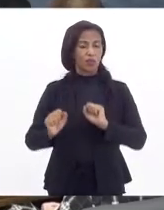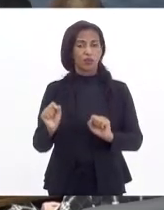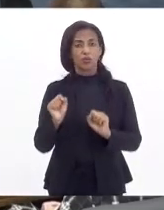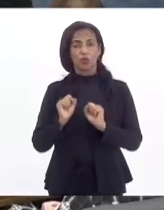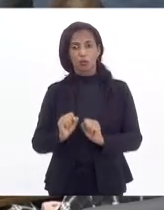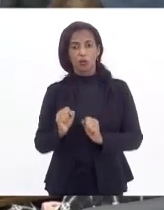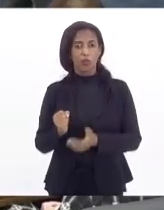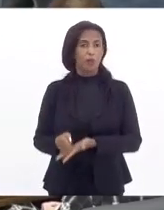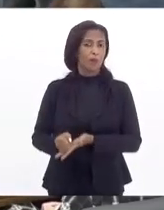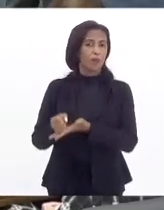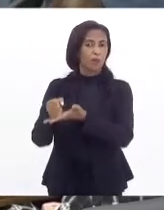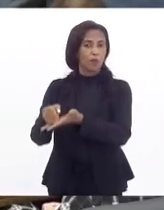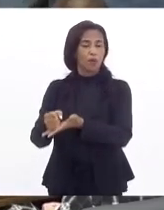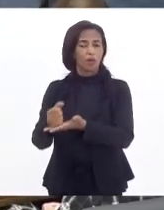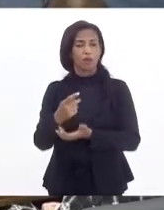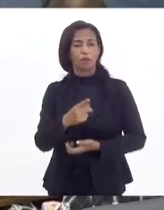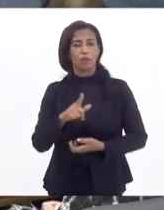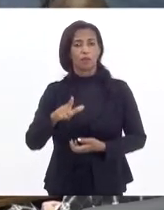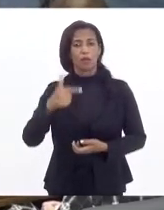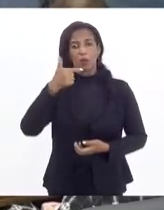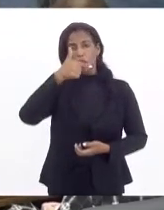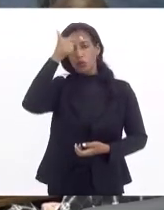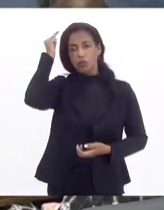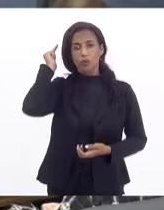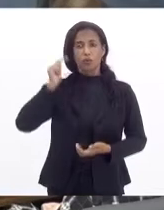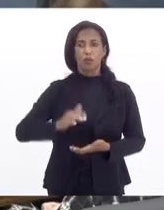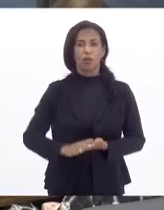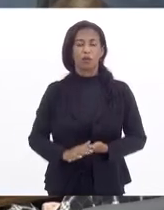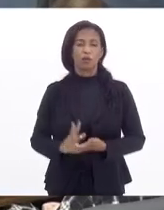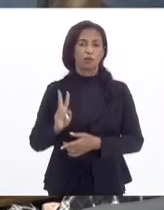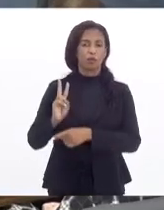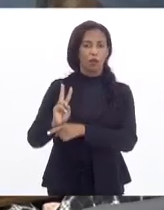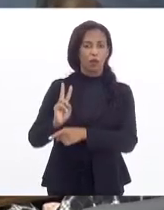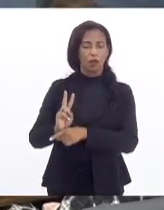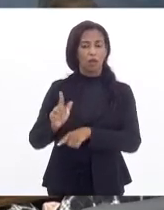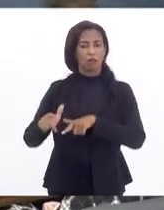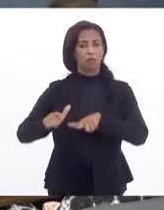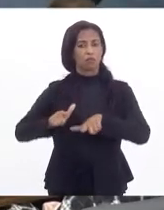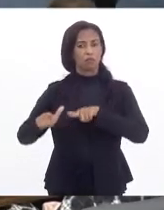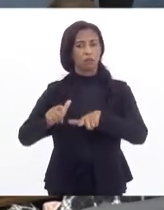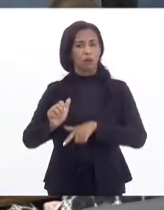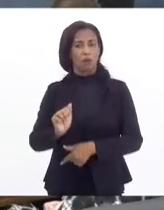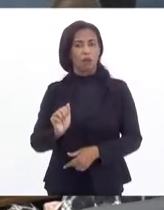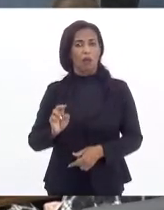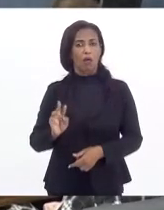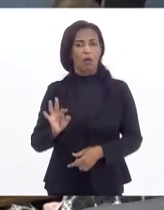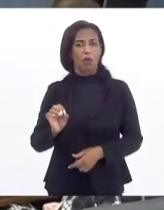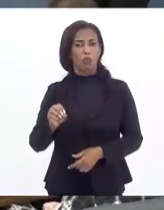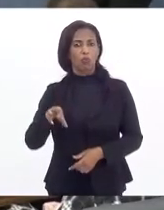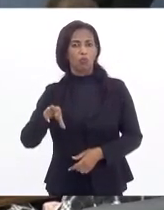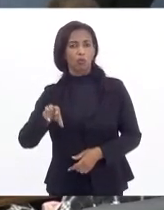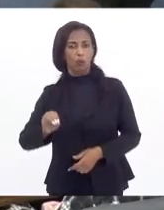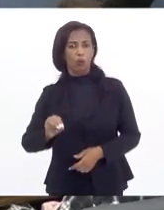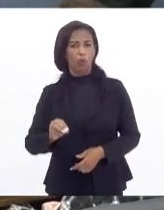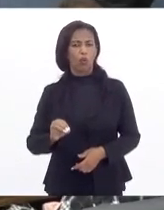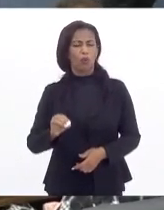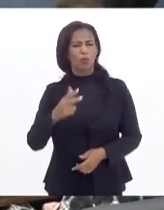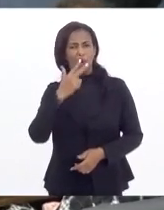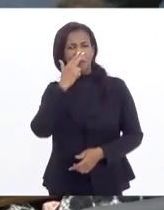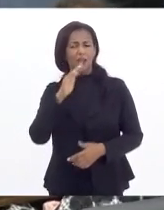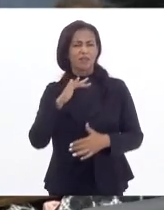ter apoiado o projeto do Luiz Paulo, de proteção do trabalhador autônomo. Estão morrendo como moscas no